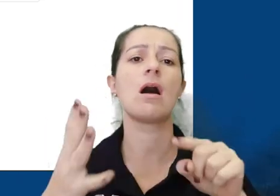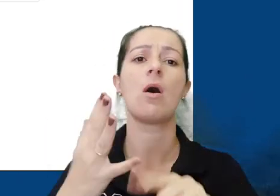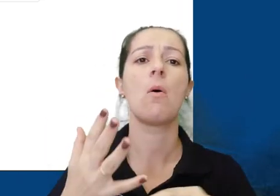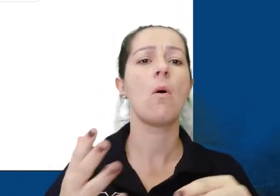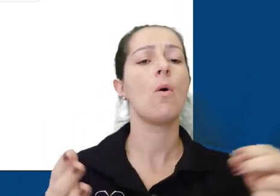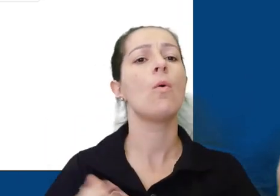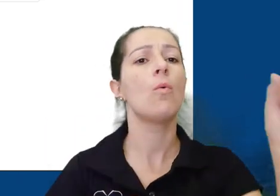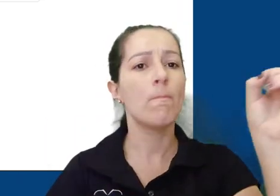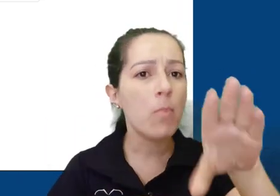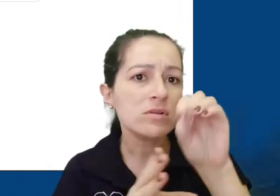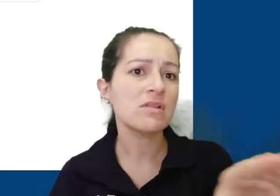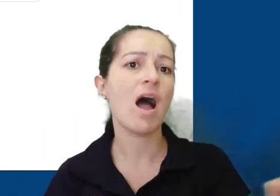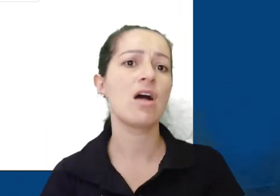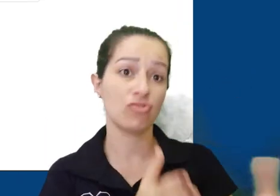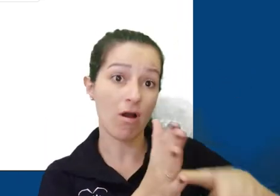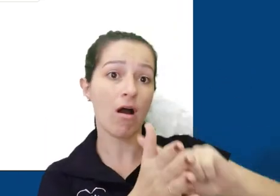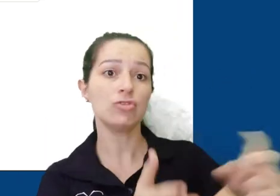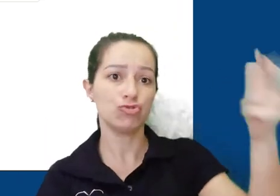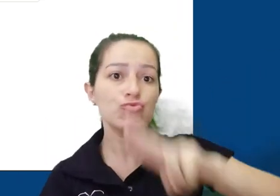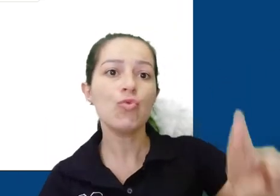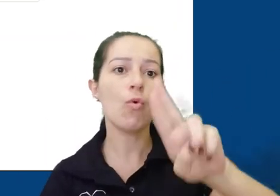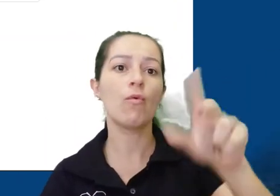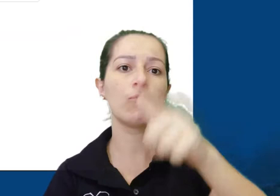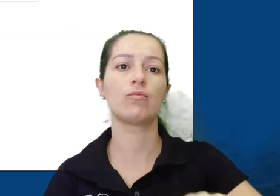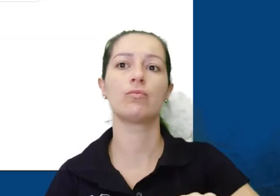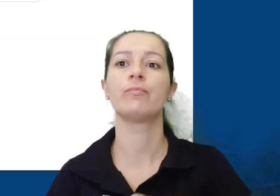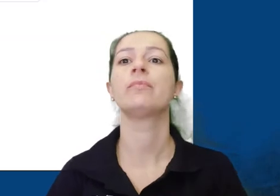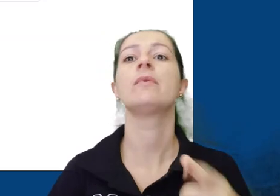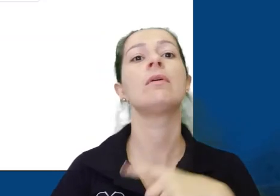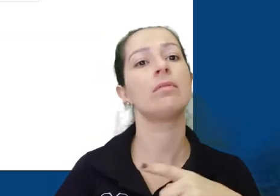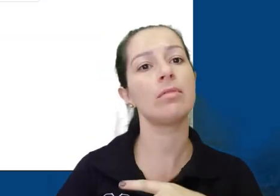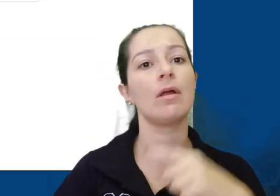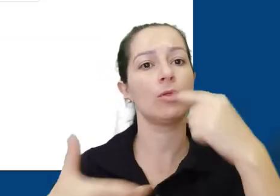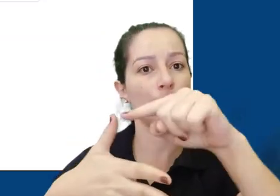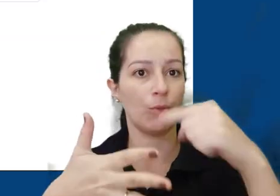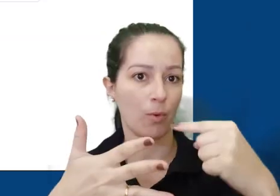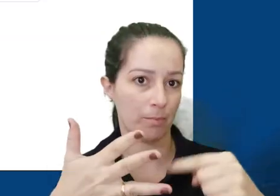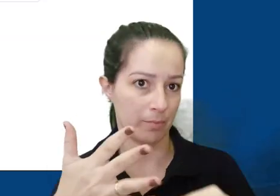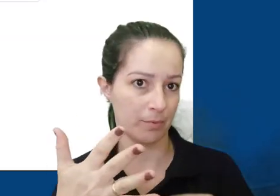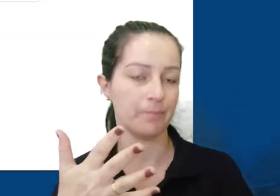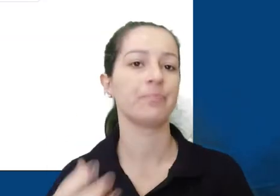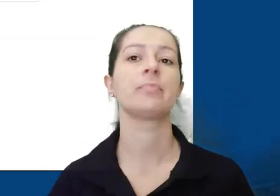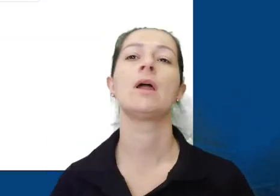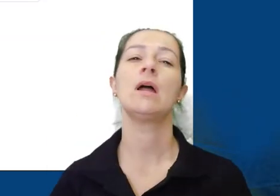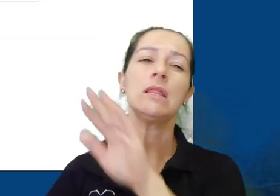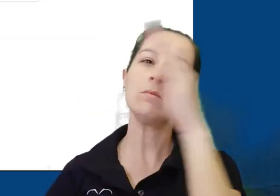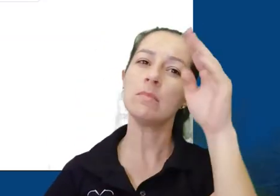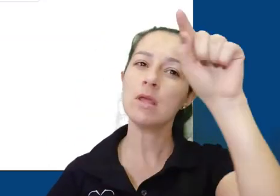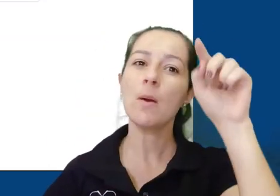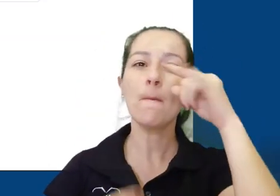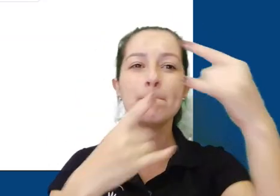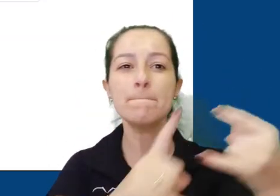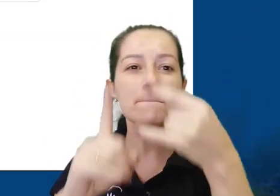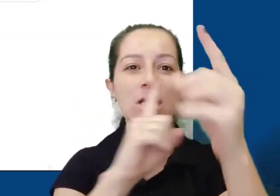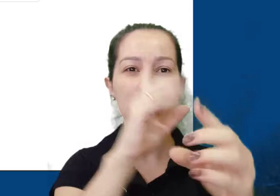postagem que já foi feita antes ou se queremos criar um tópico já direito do cabeçalho e seus botões para acessar o Google mente da turma